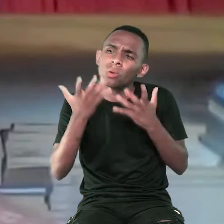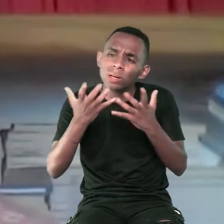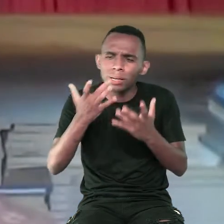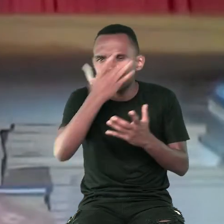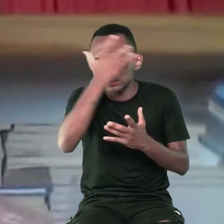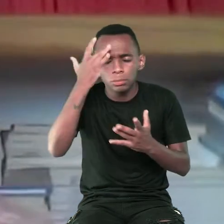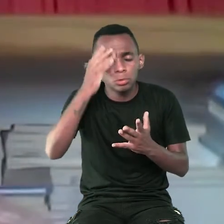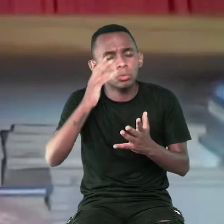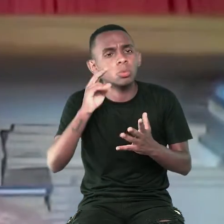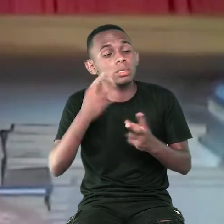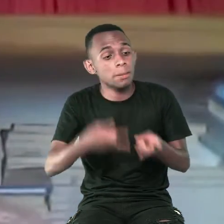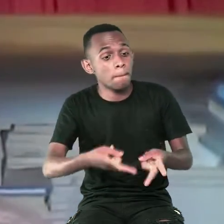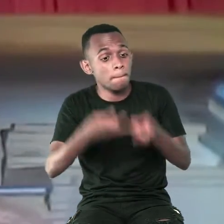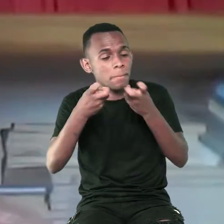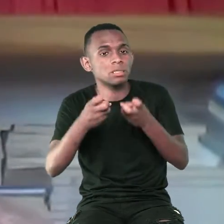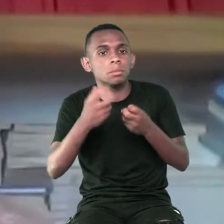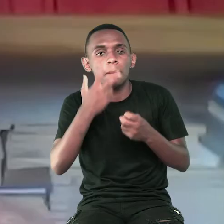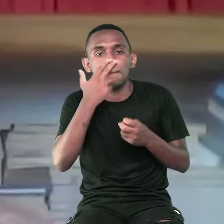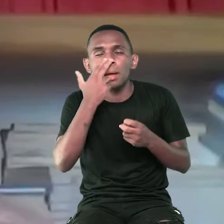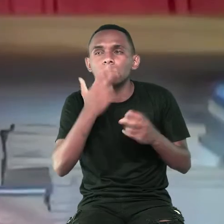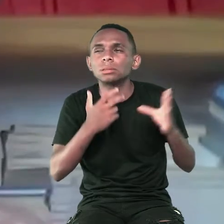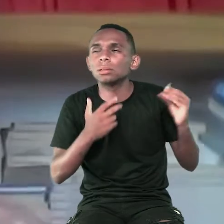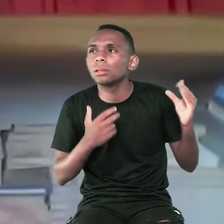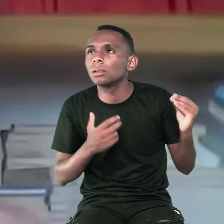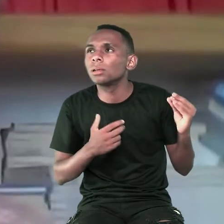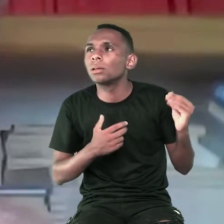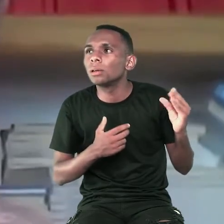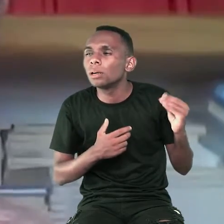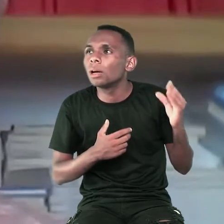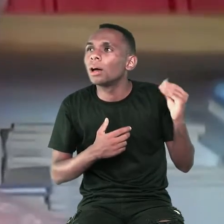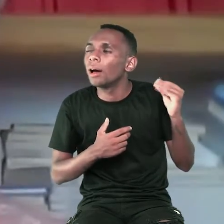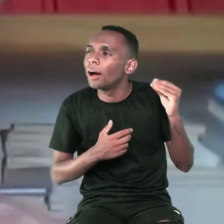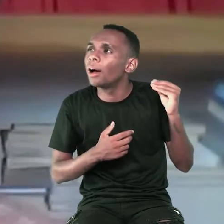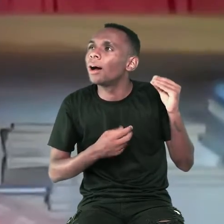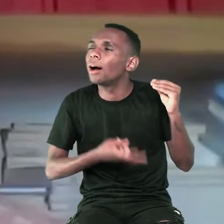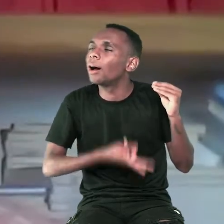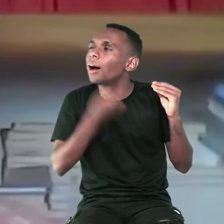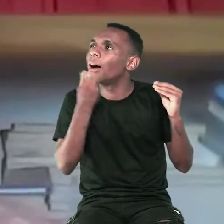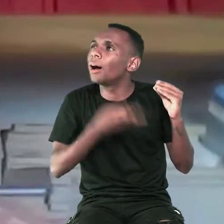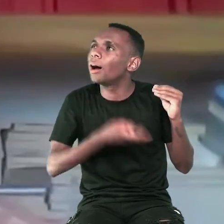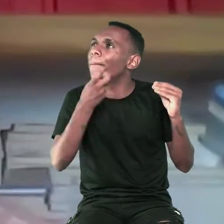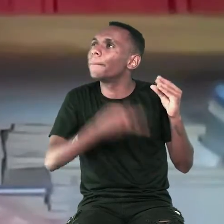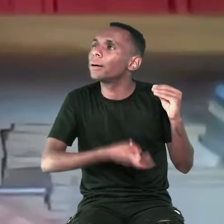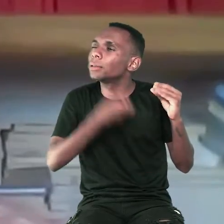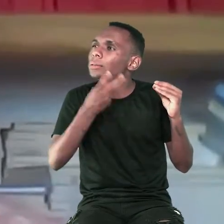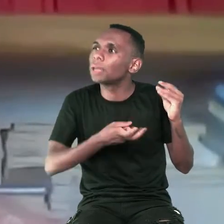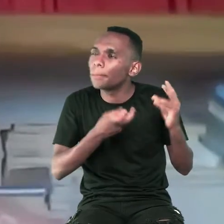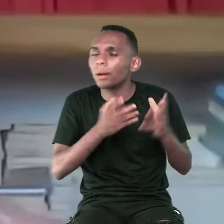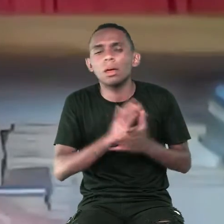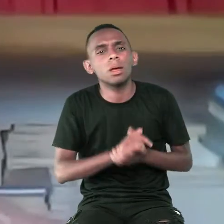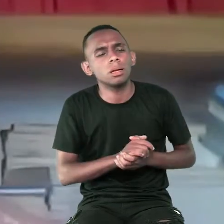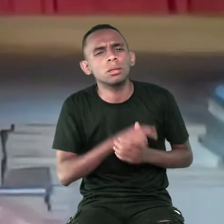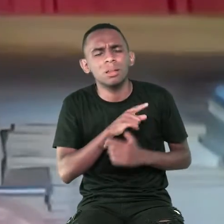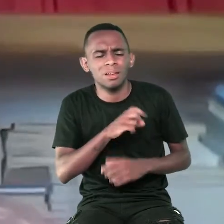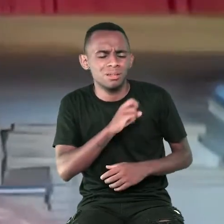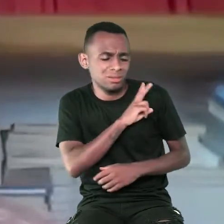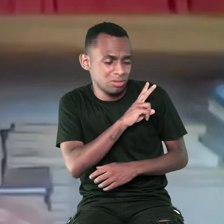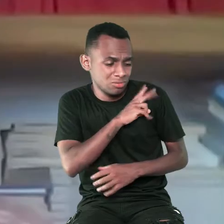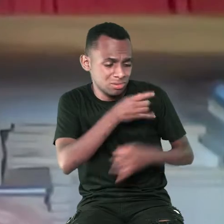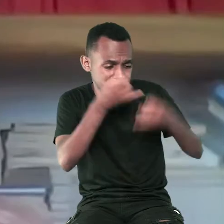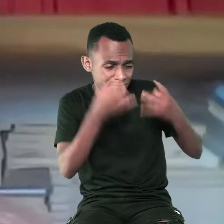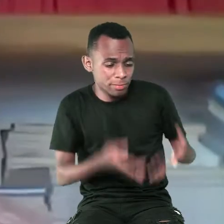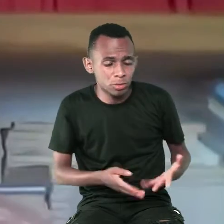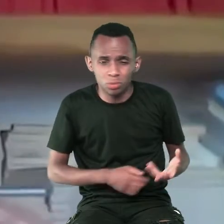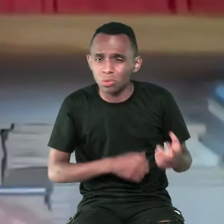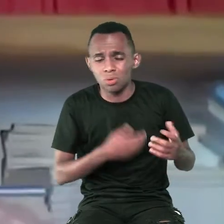pessoas lessem como se estivessem ouvindo mesmo essa menina, né? Que deixou o segundo grau, não terminou o segundo grau,